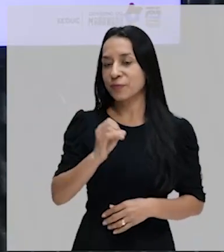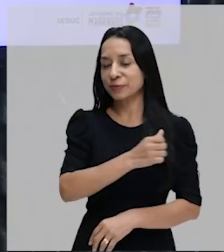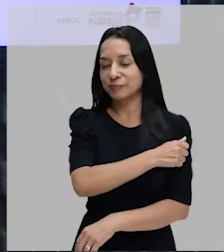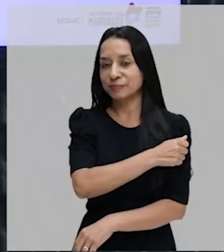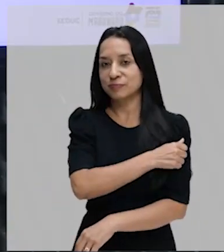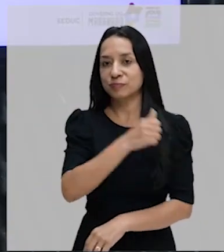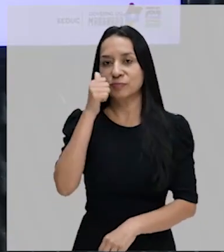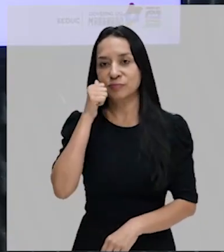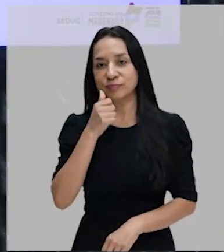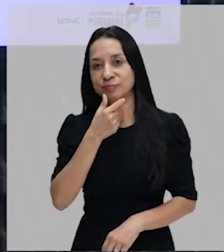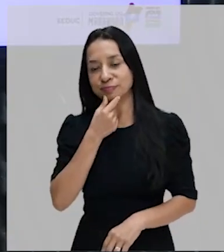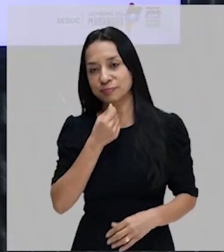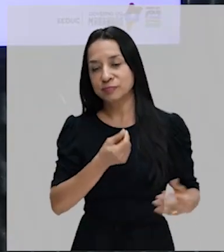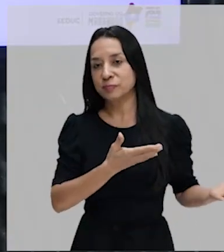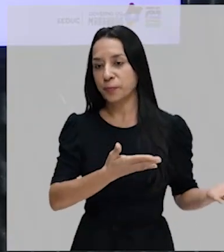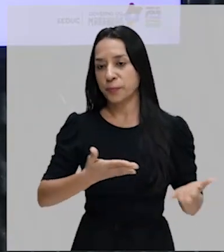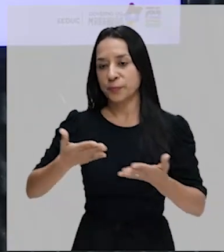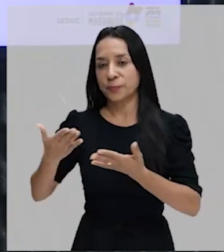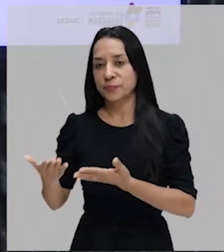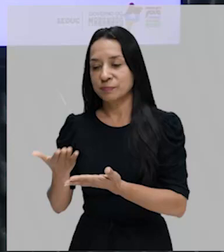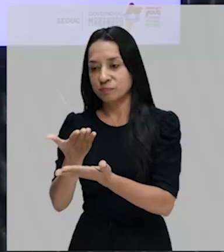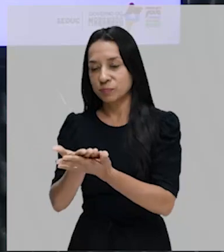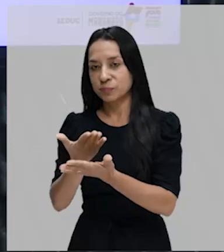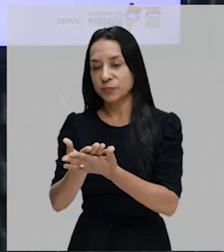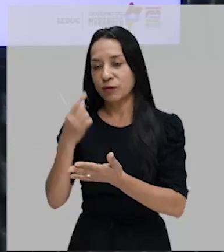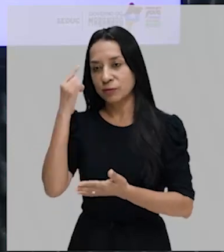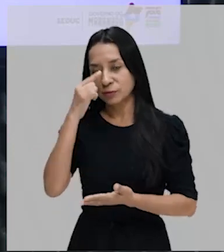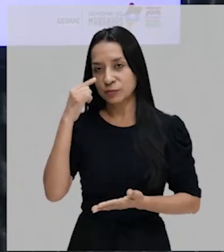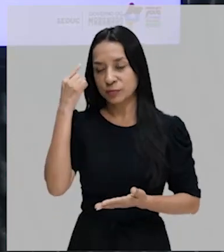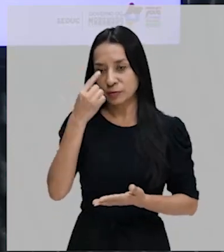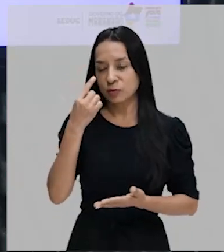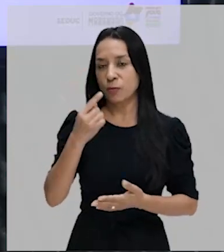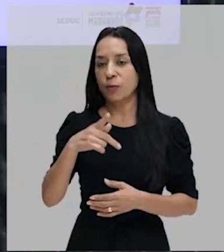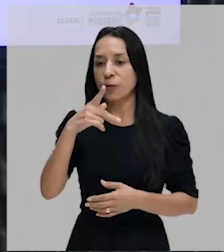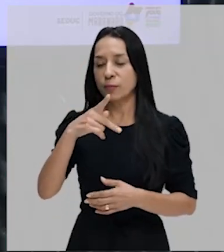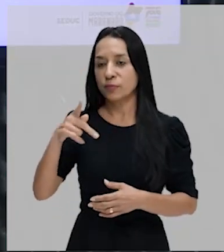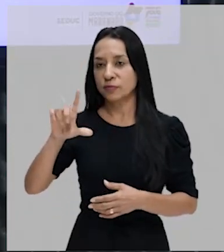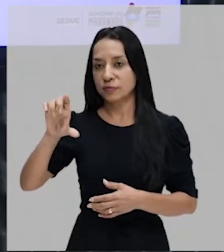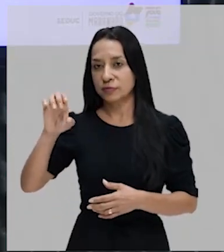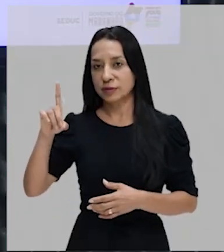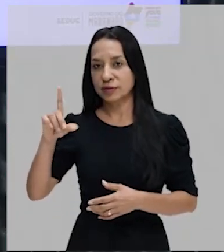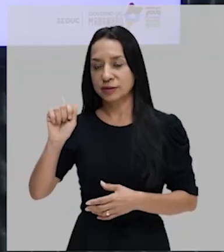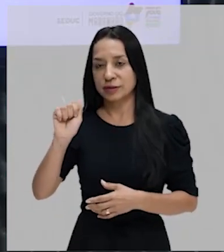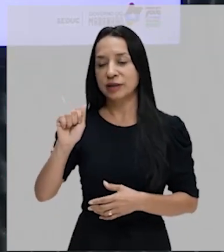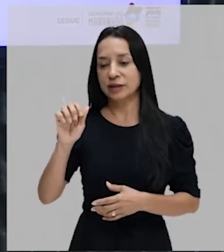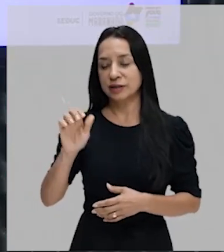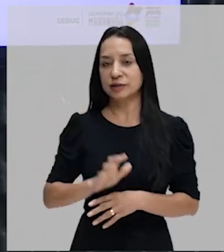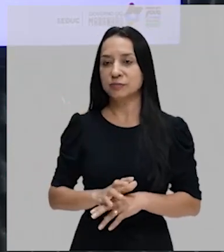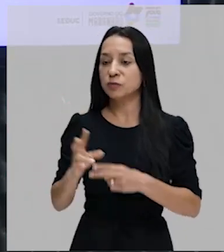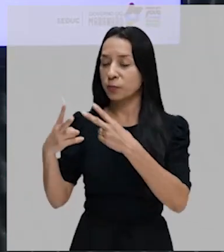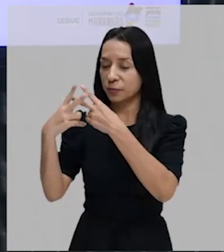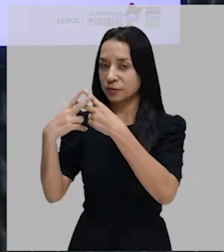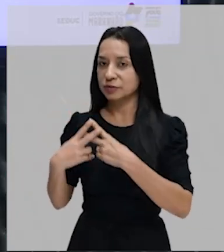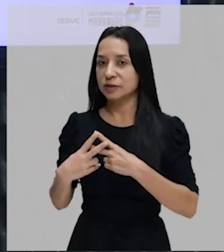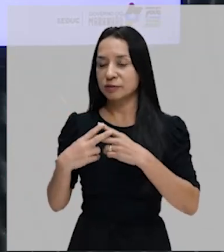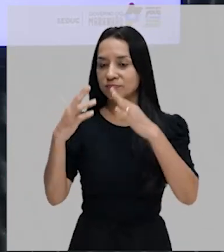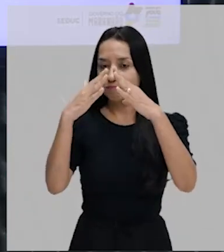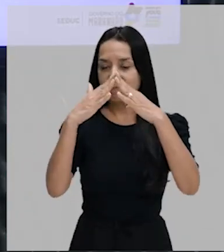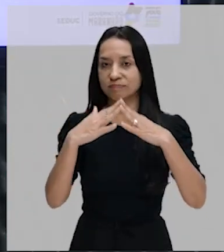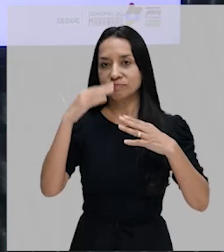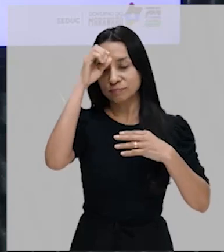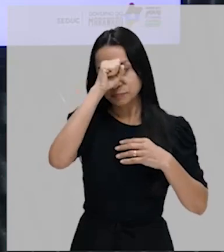chicos e chicas, bem-vindos à la classe de espanhol de hoje. Professora Leda Júnior aqui na área do hashtag Fique em